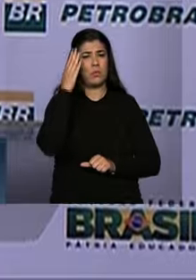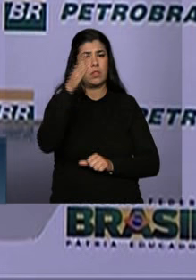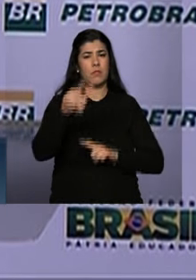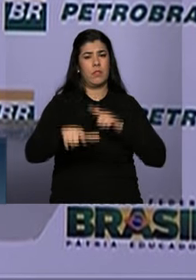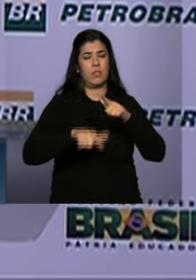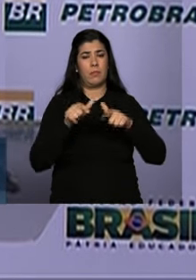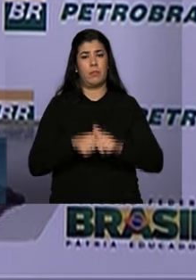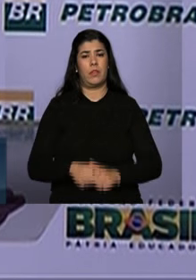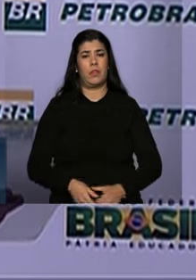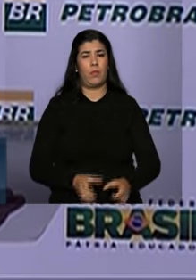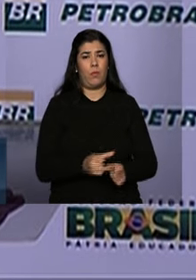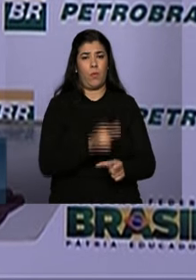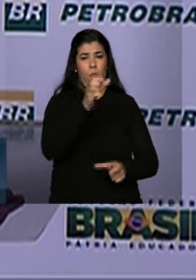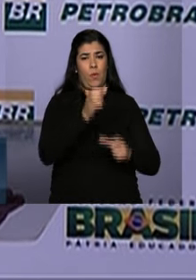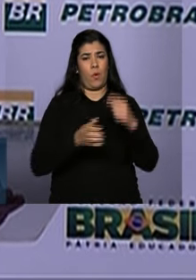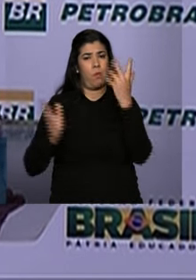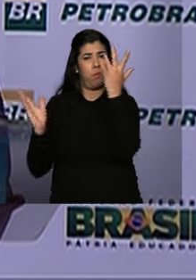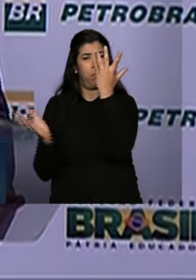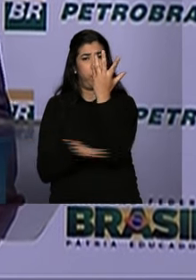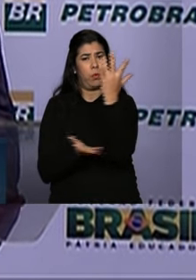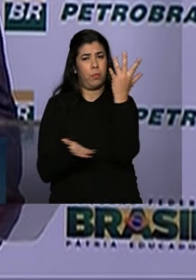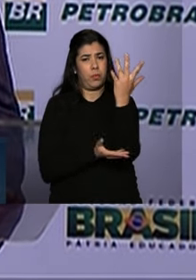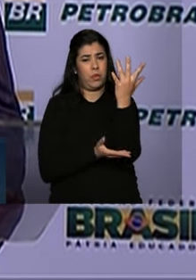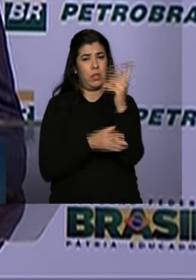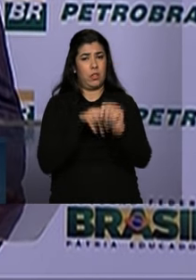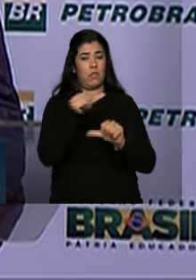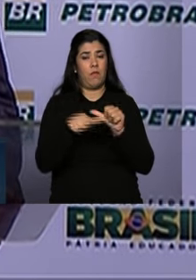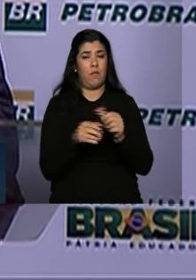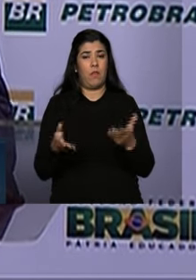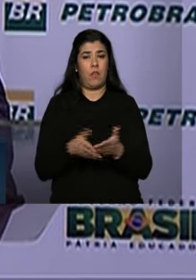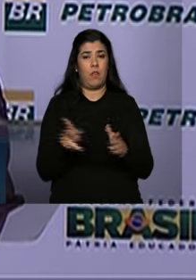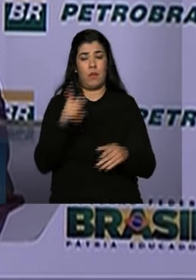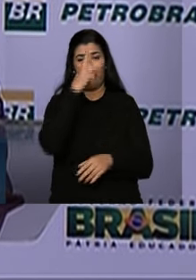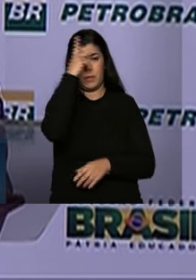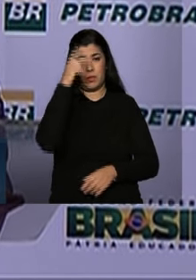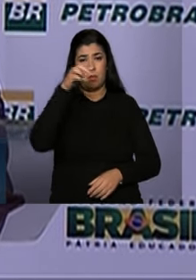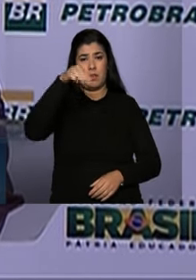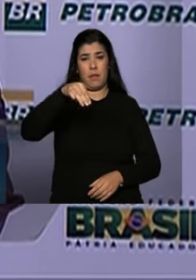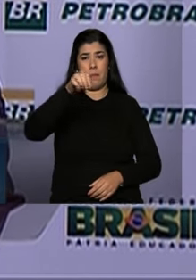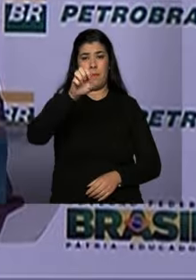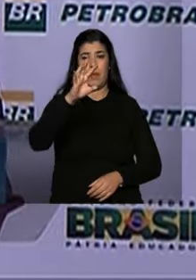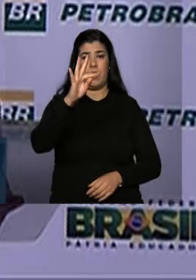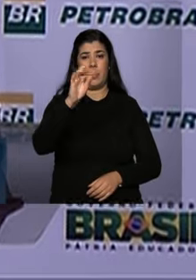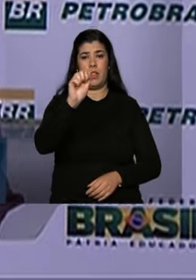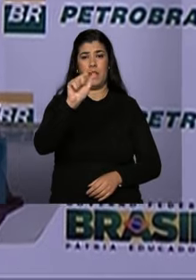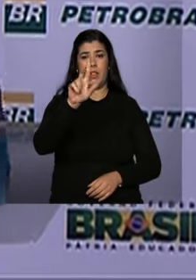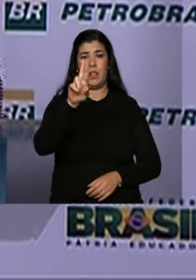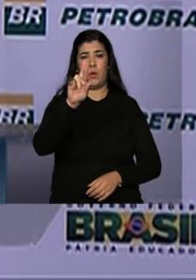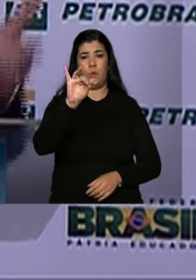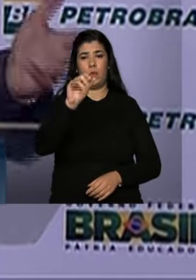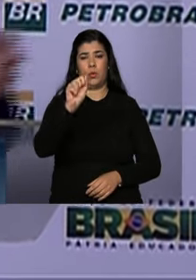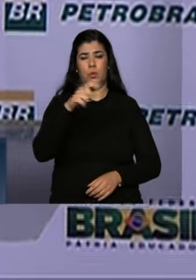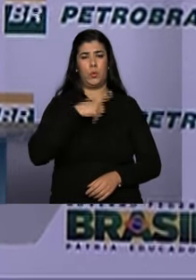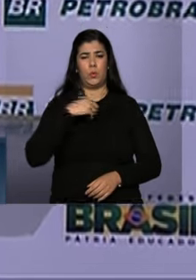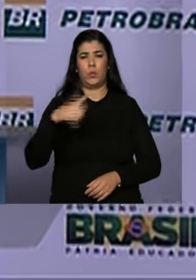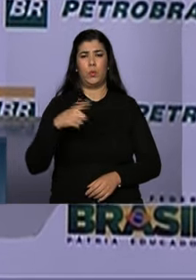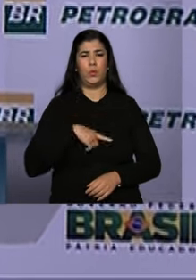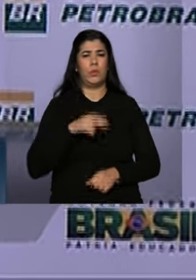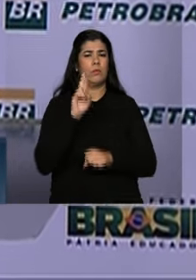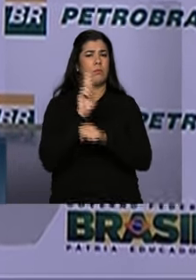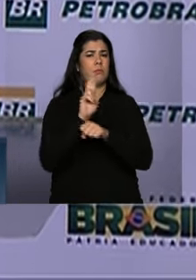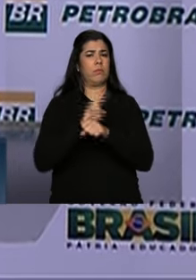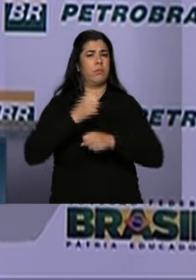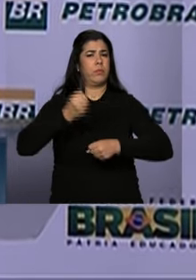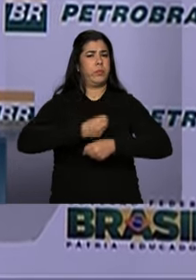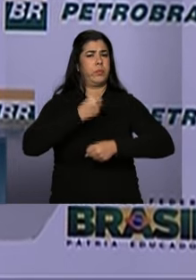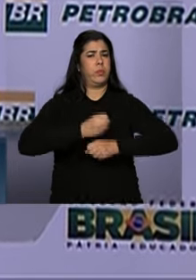em metalúrgicos, transformou mulheres que não tinham esperança para construir a sua própria